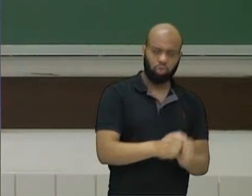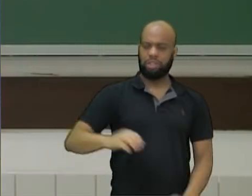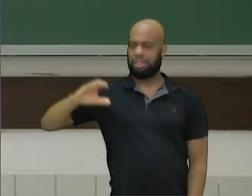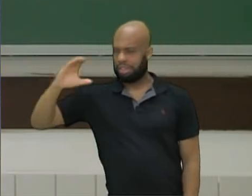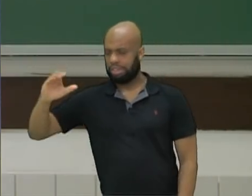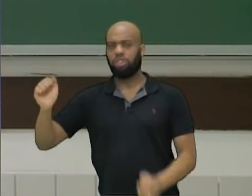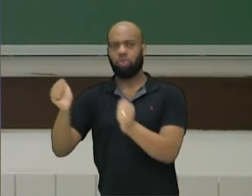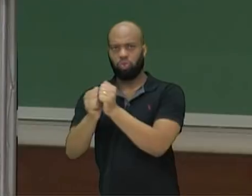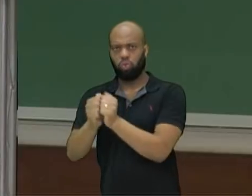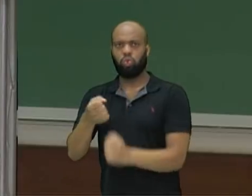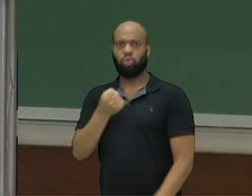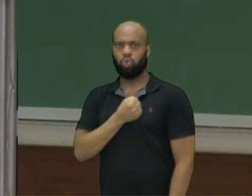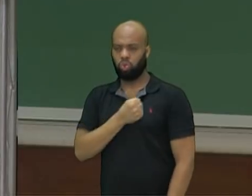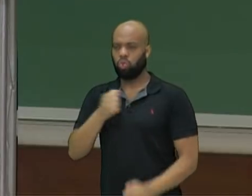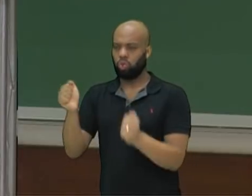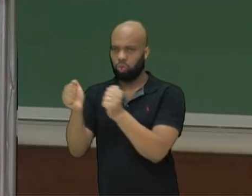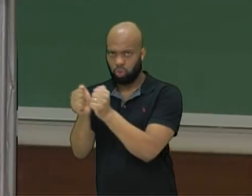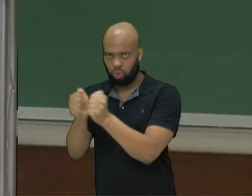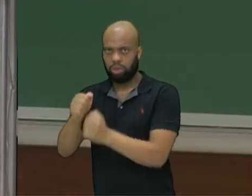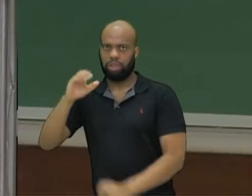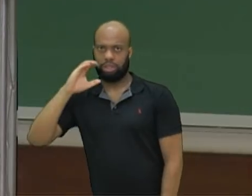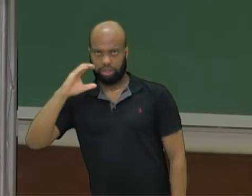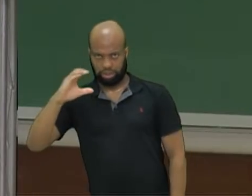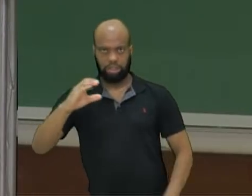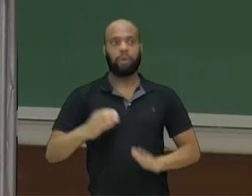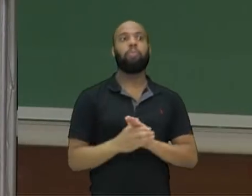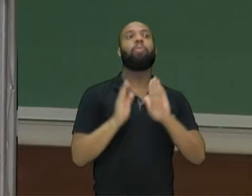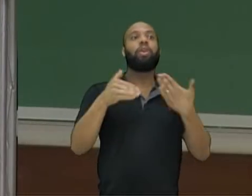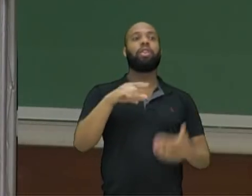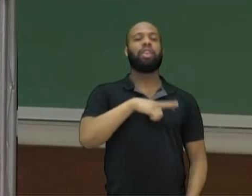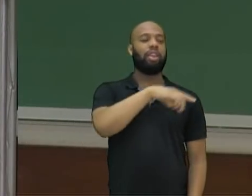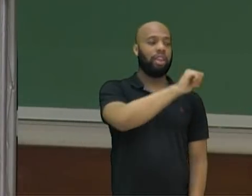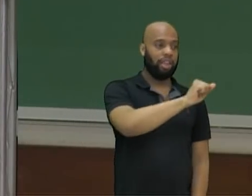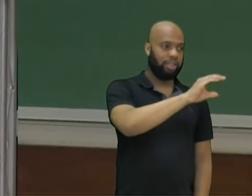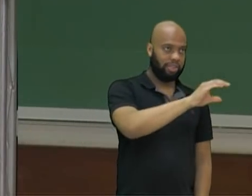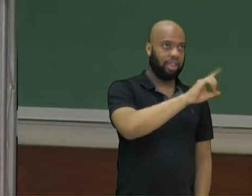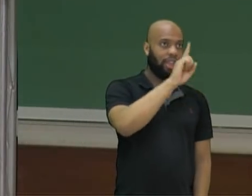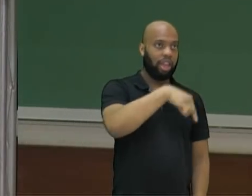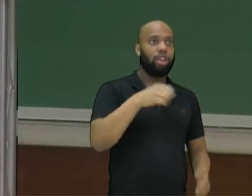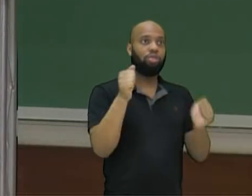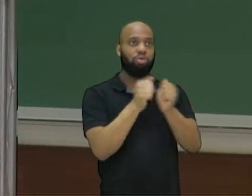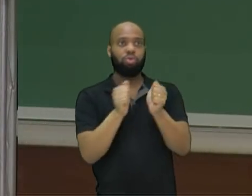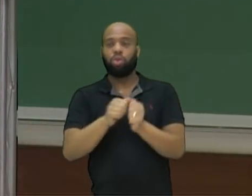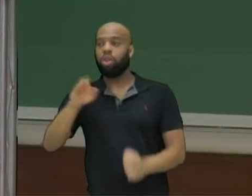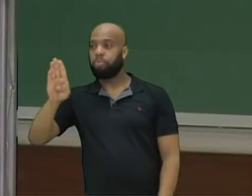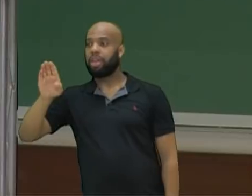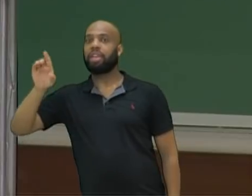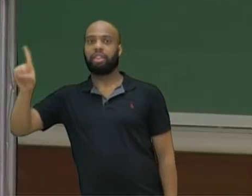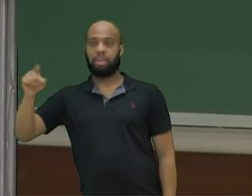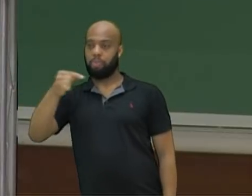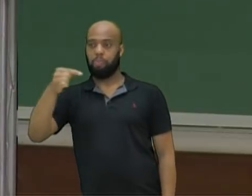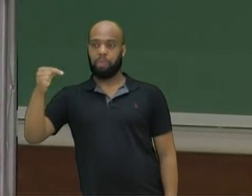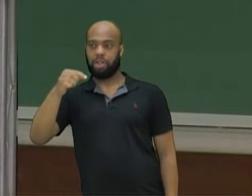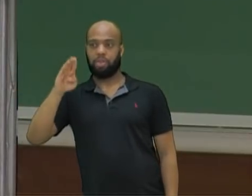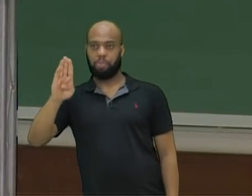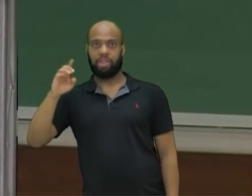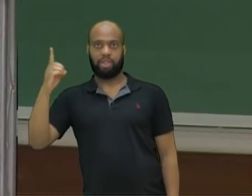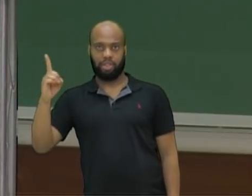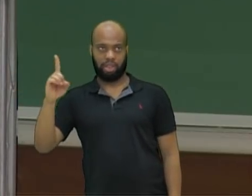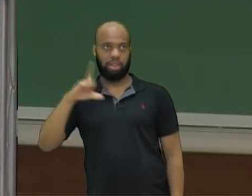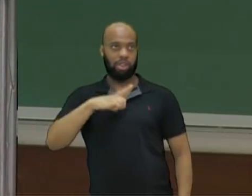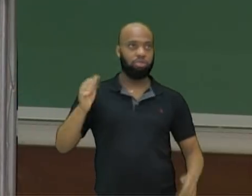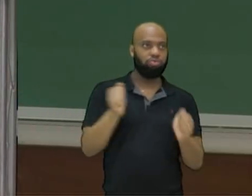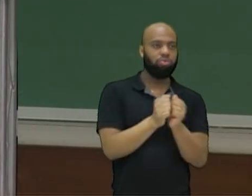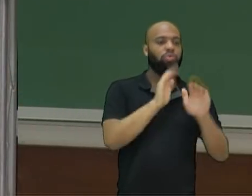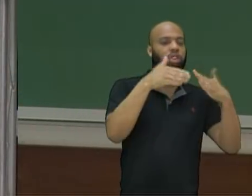parte imaginária, somente com parte imaginária. Então, o AC eu junto com menos BD. Tá aqui, ó,